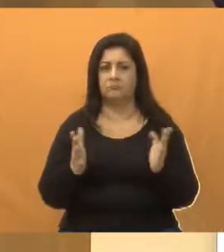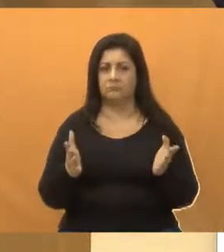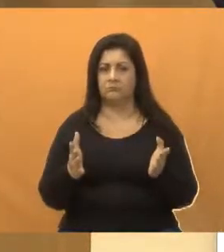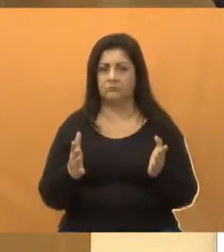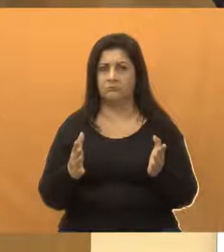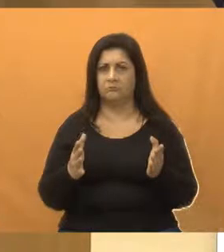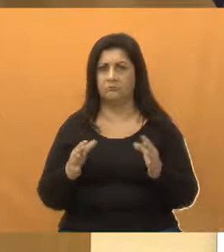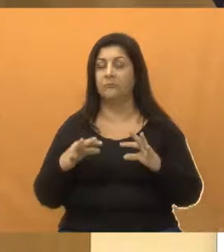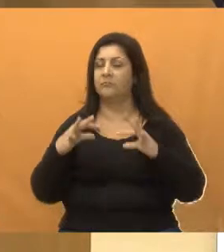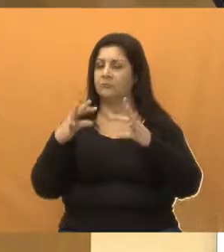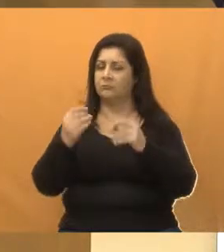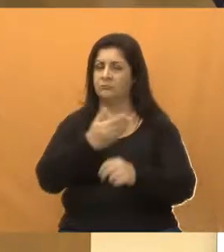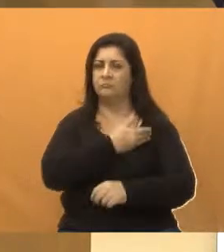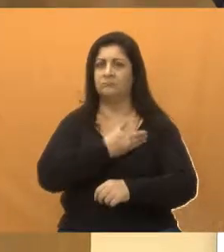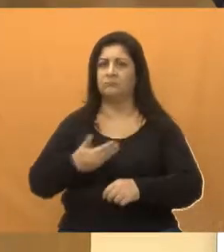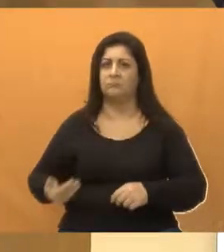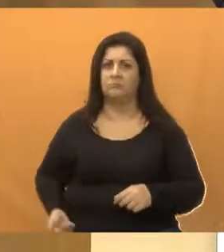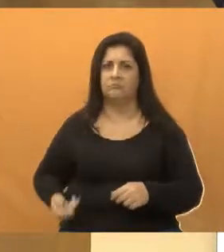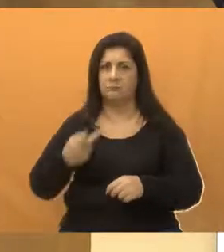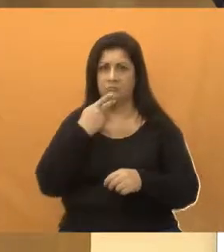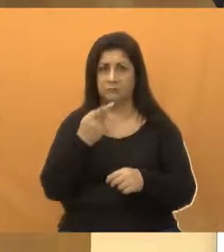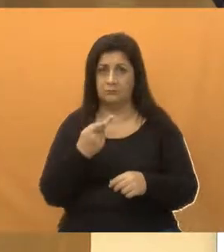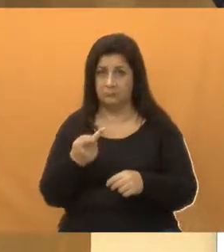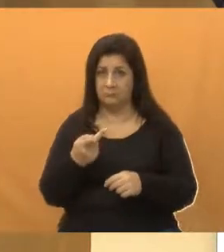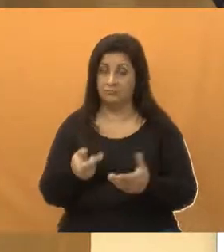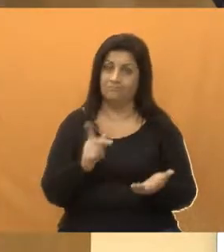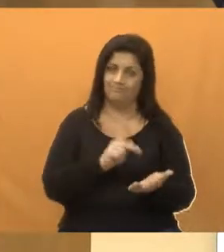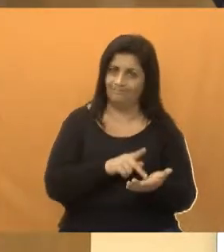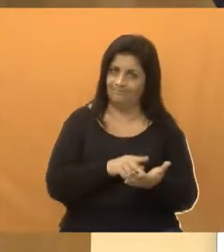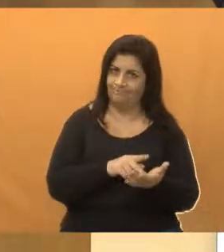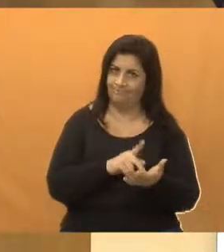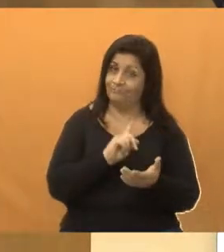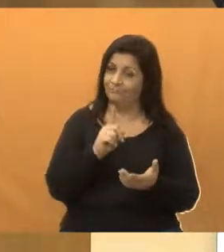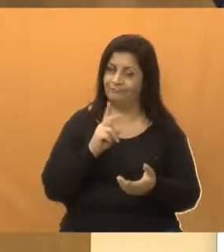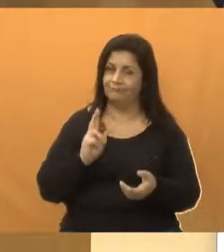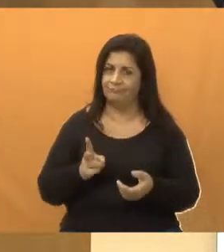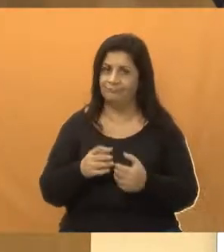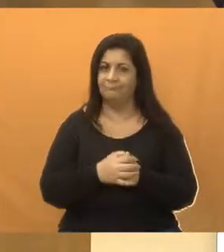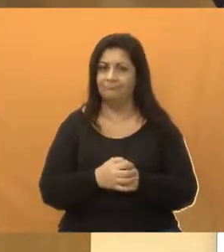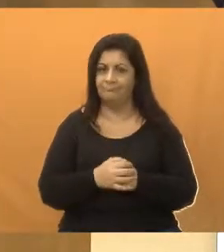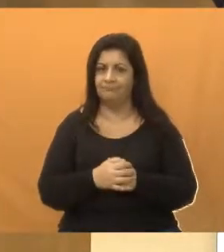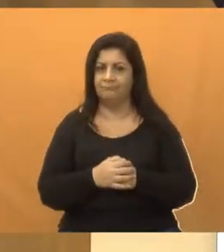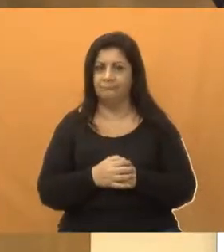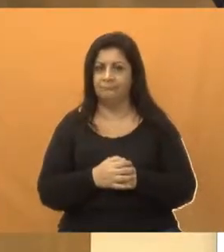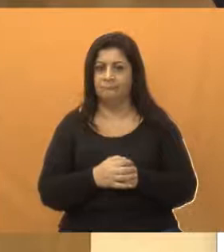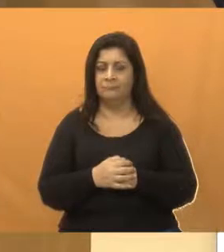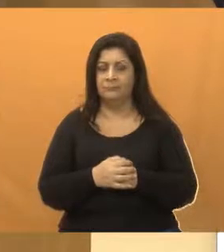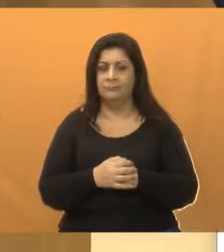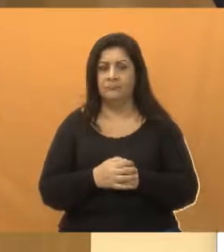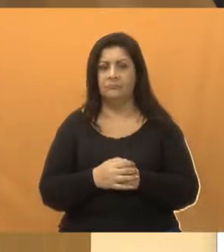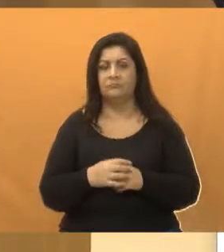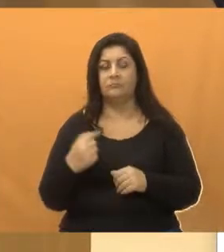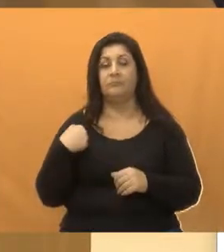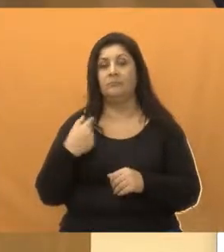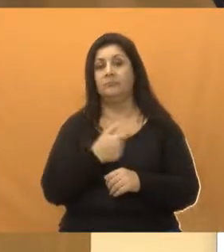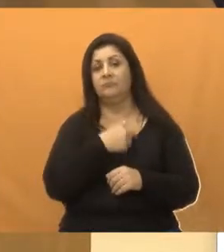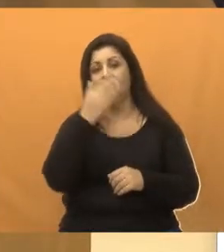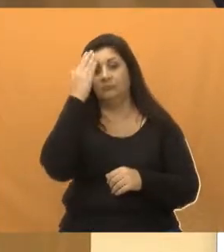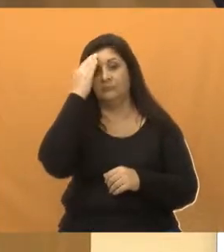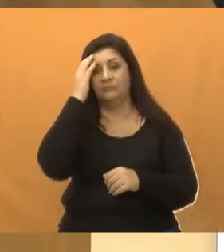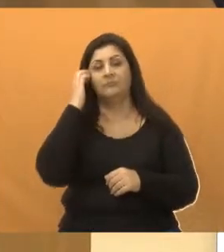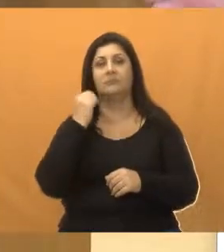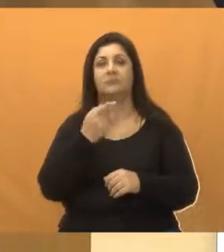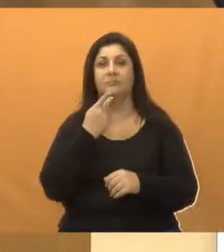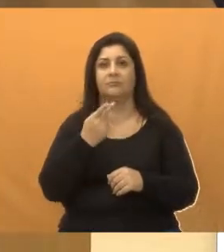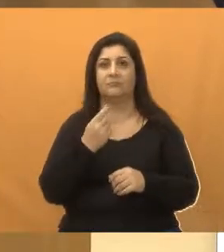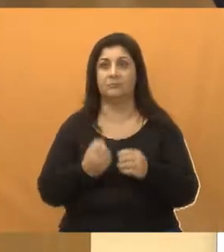papel, todo governante diz isso. Na prática, nem sempre. Porque a gente sabe que, quando você diz aí que